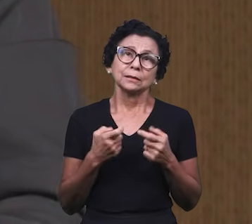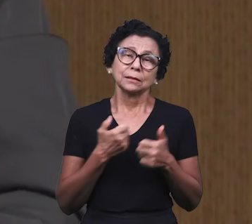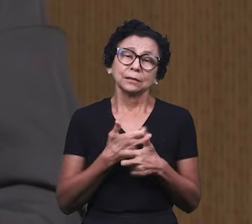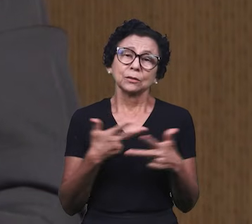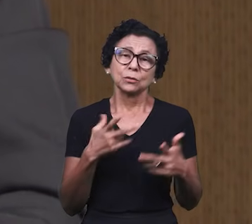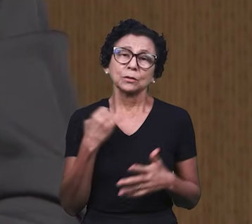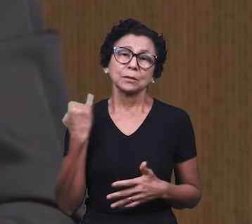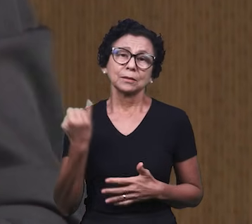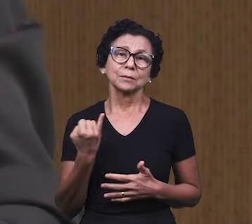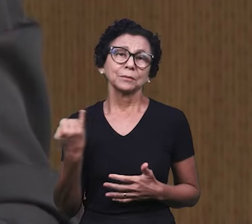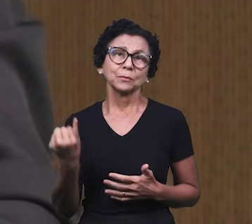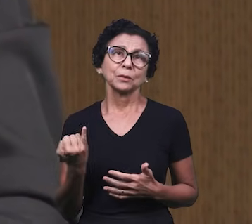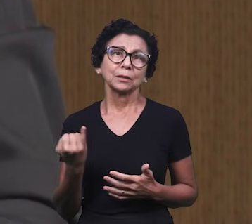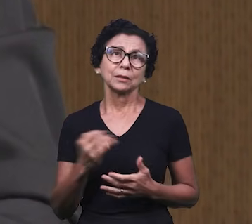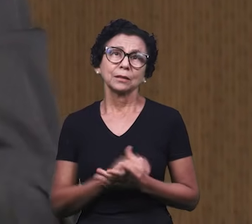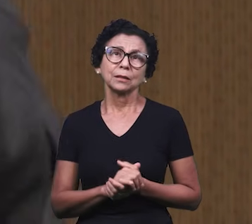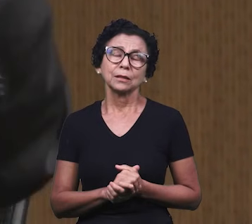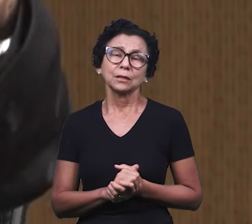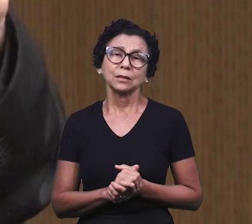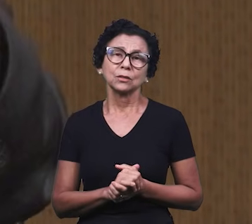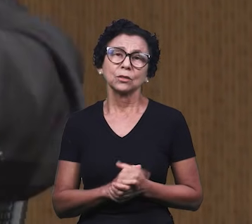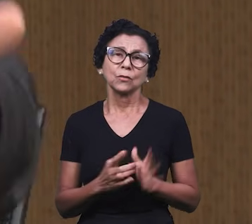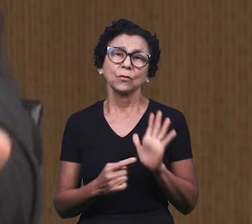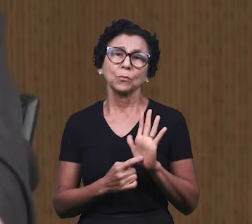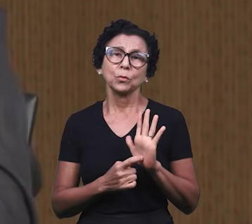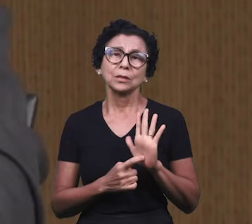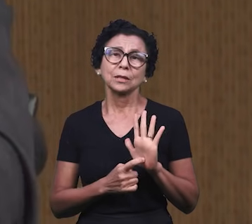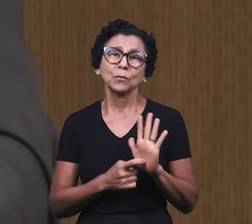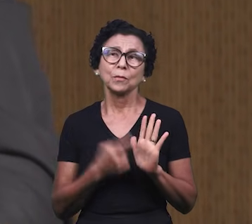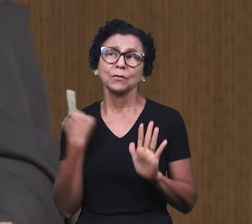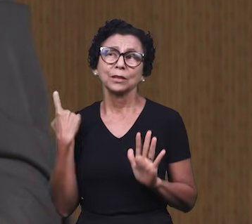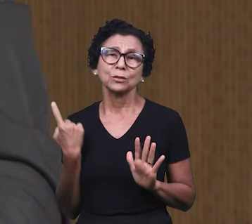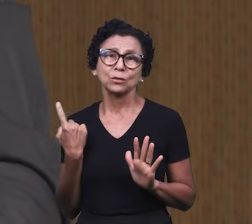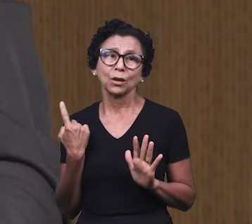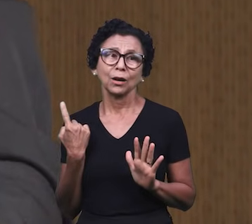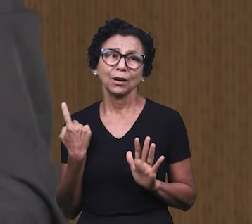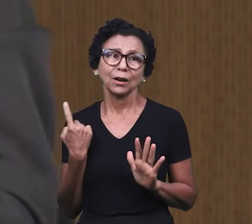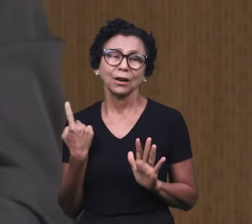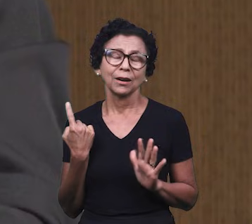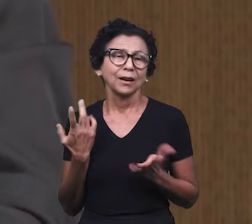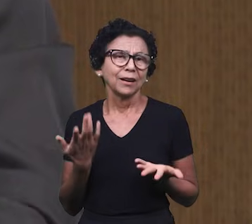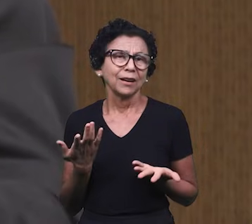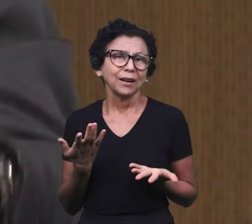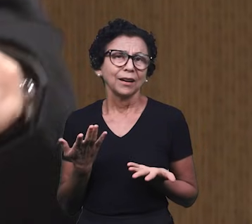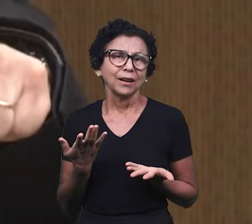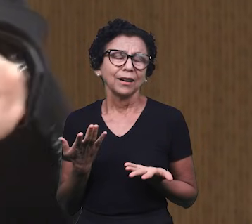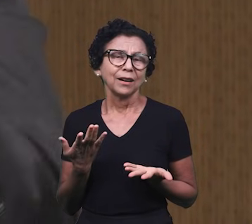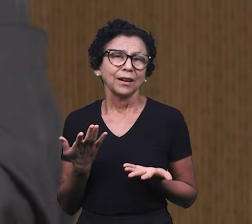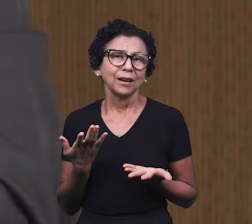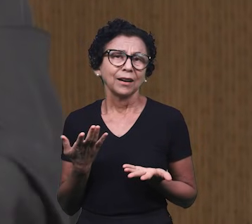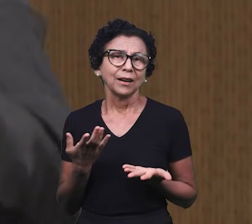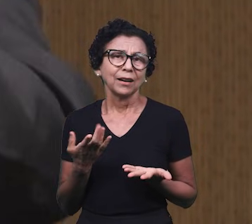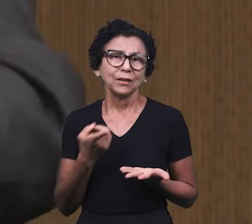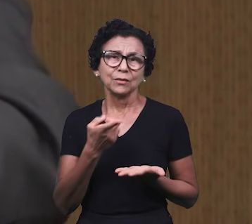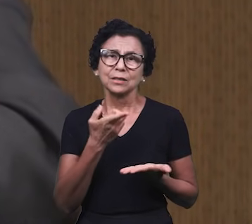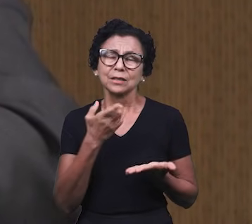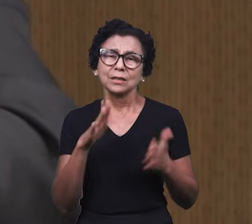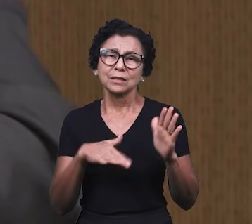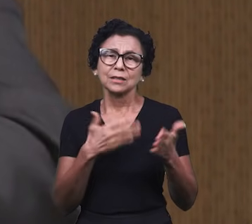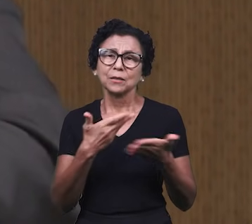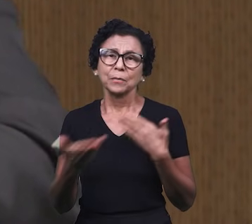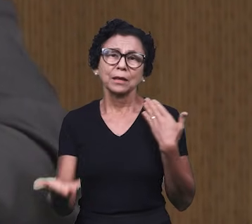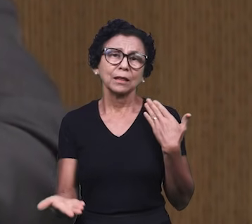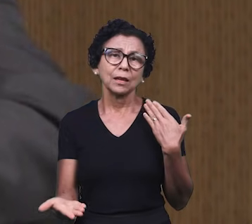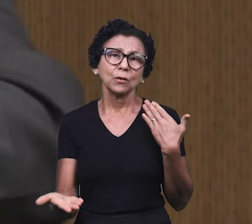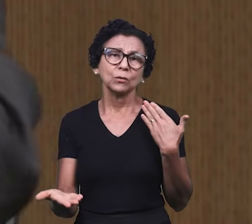estão produzindo, né? Eu vou exibir uma vez só e a pessoa não estava em casa, não viu, perdeu. Então, às vezes eu coloco num horário,